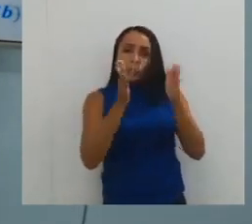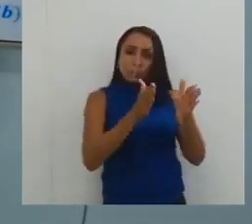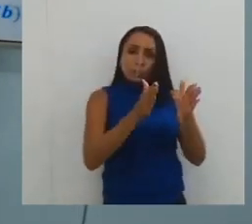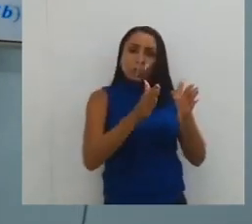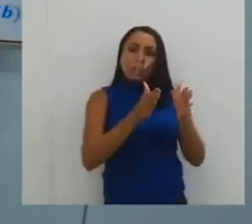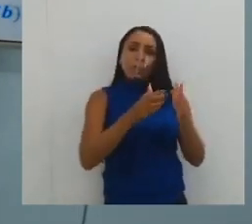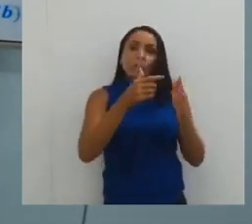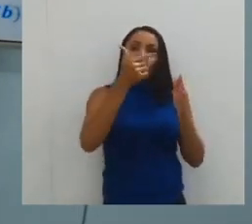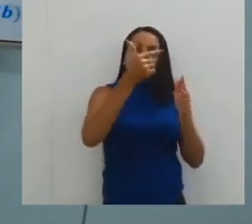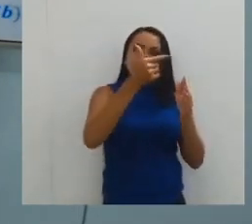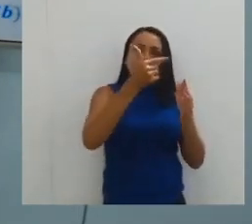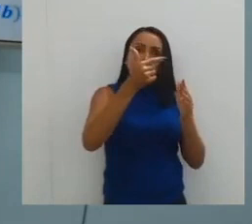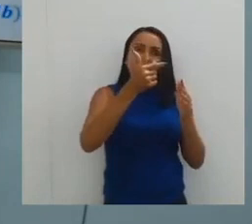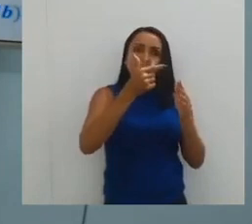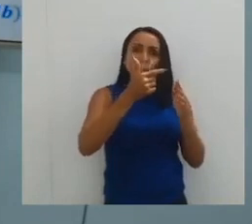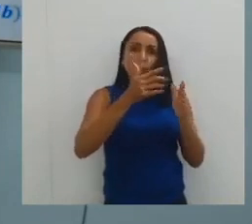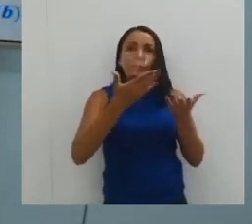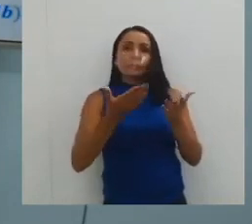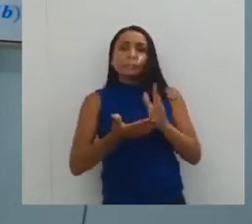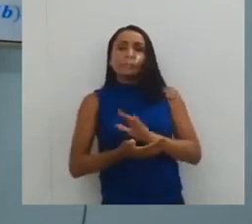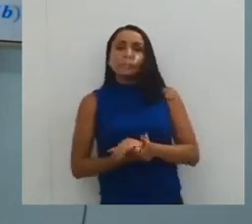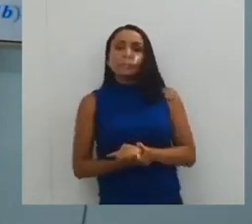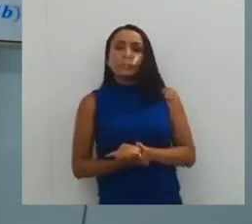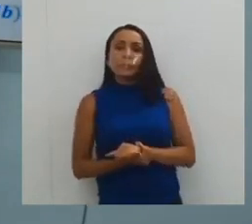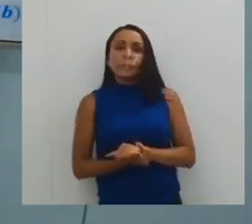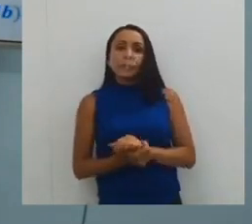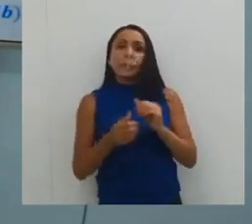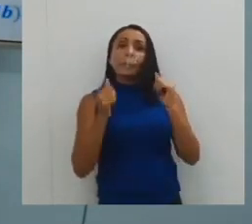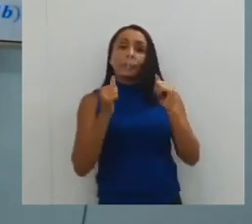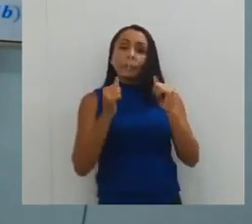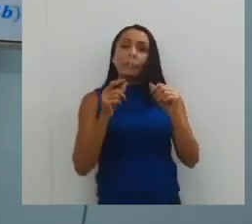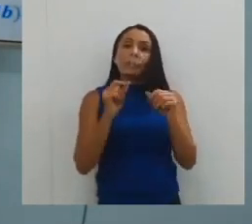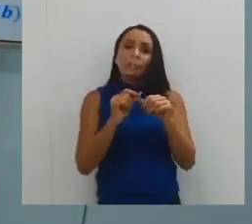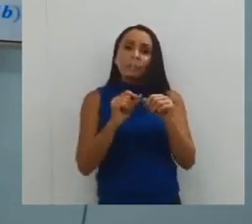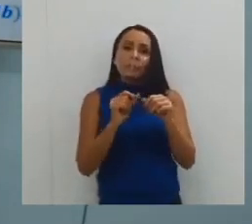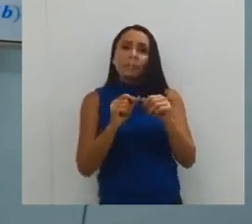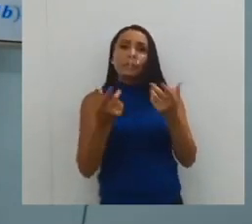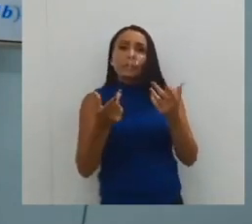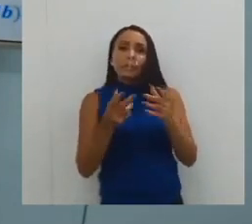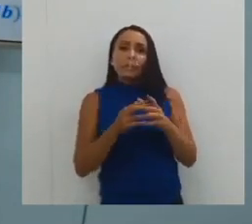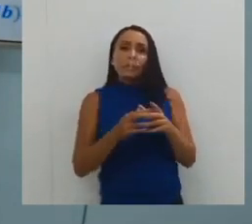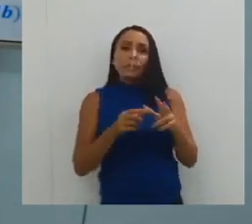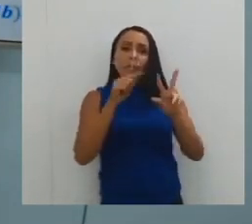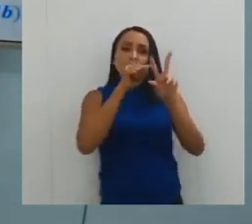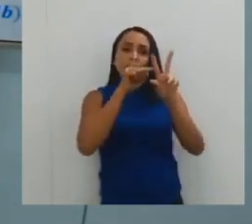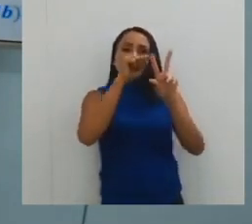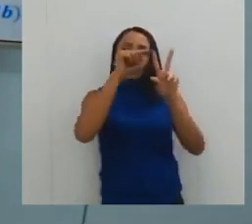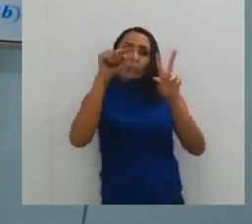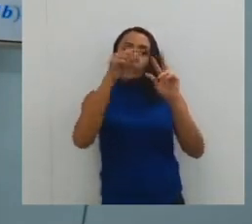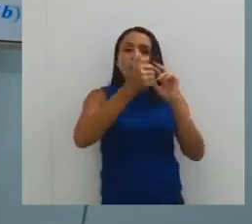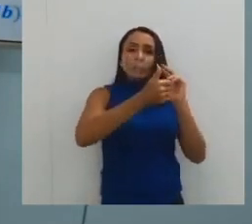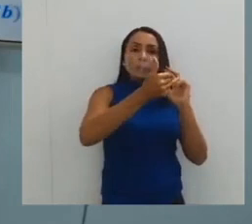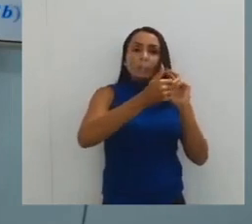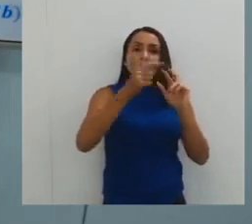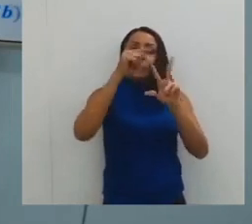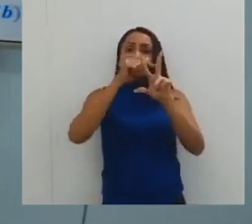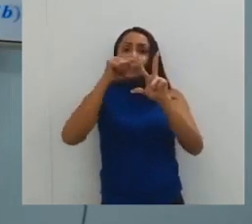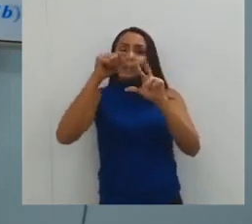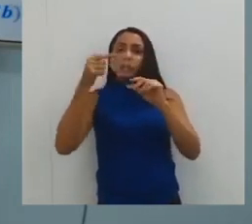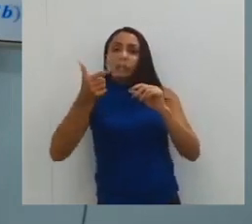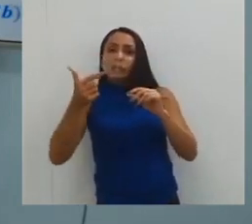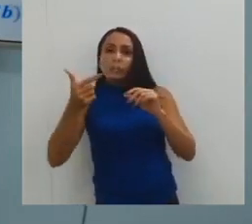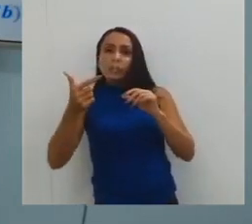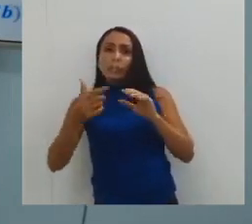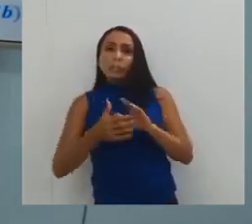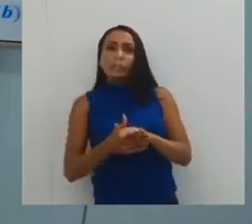quadrado, tudo que faz parte ao quadrado, você pode fazer, tirar a raiz da primeira e tirar a raiz da segunda. Tirou,